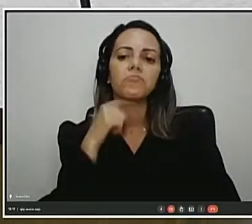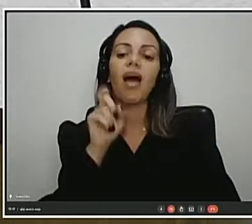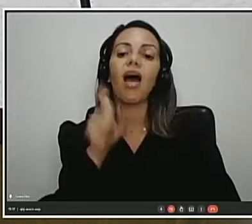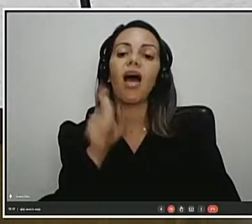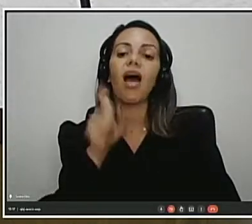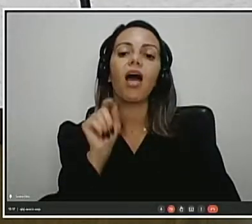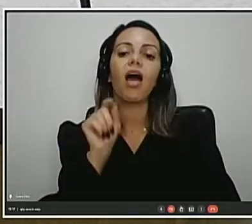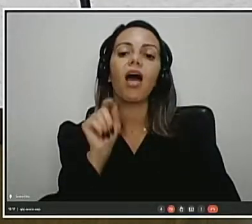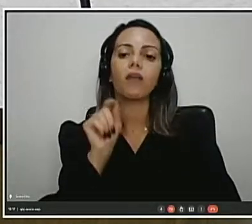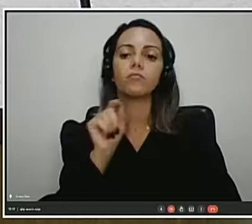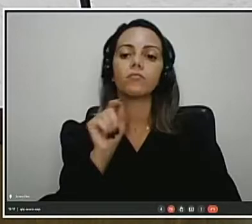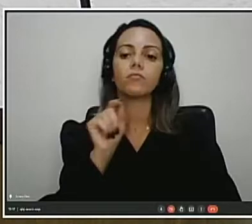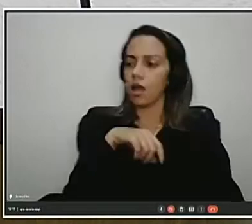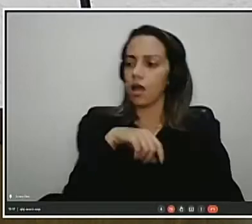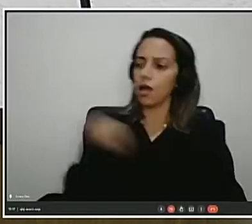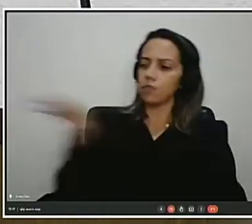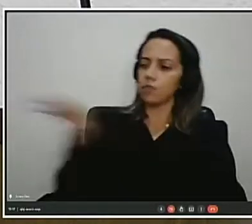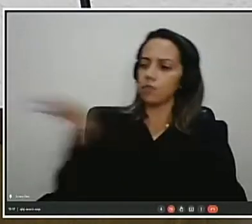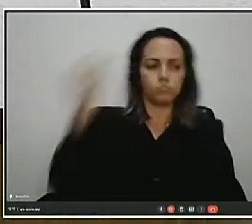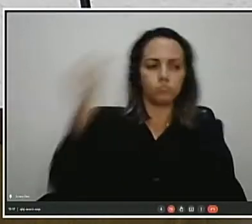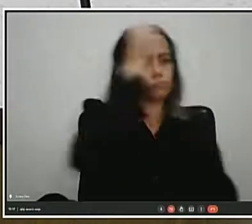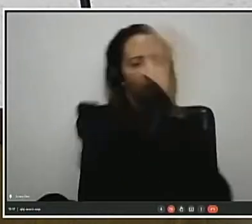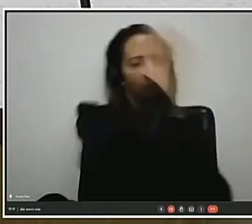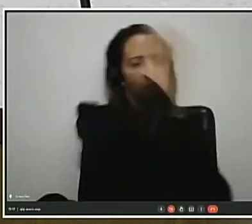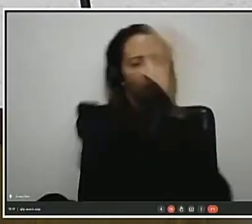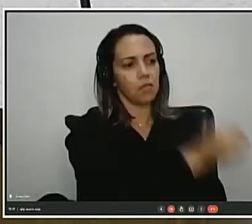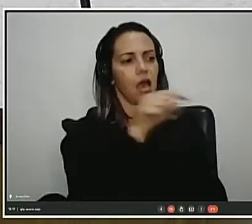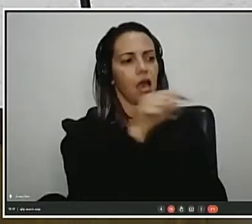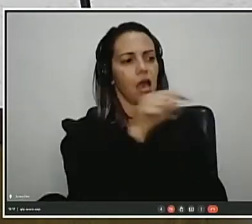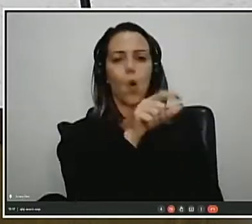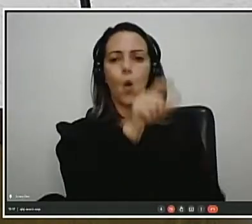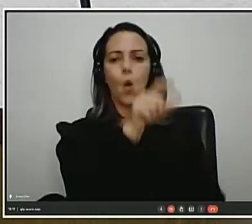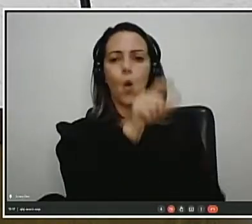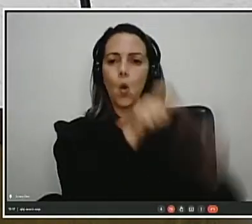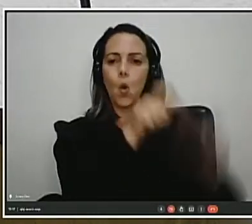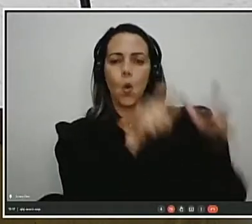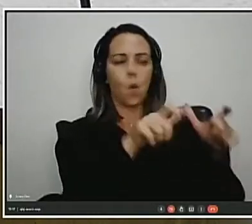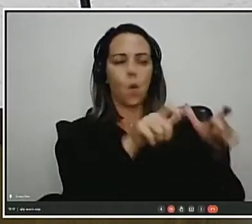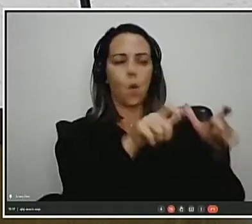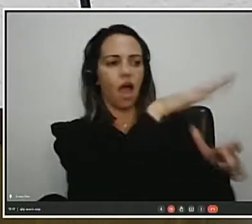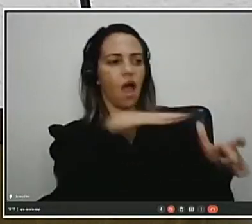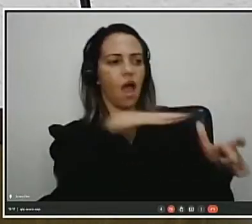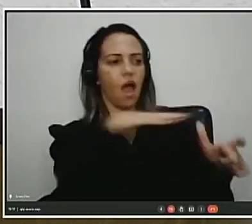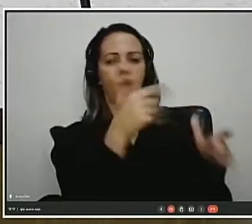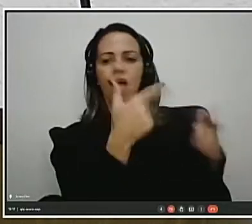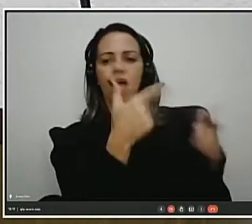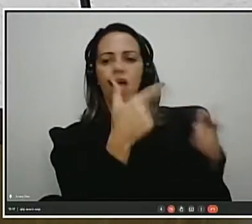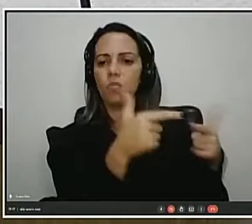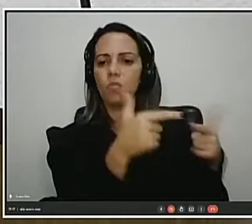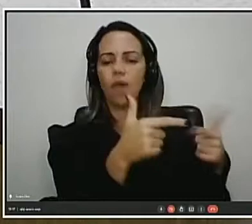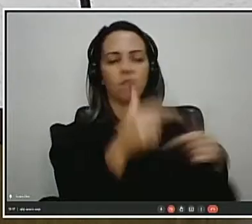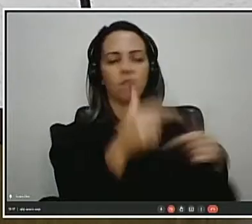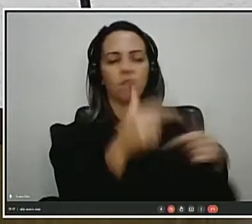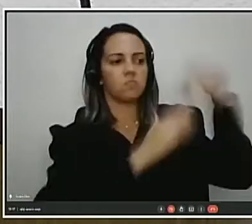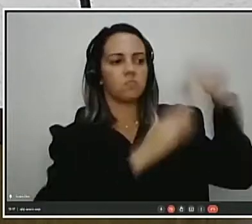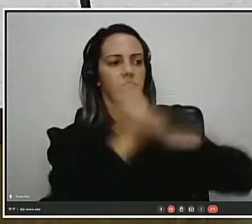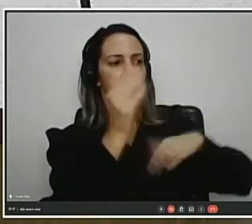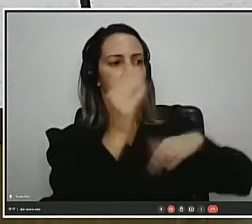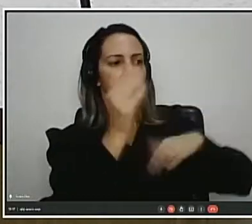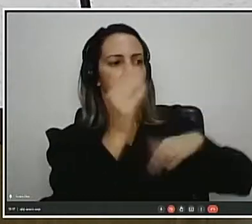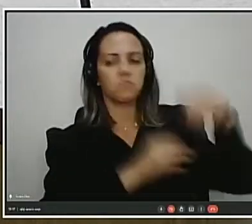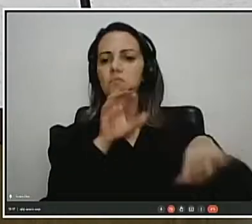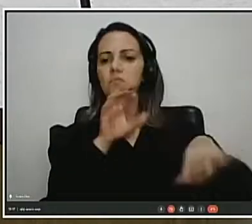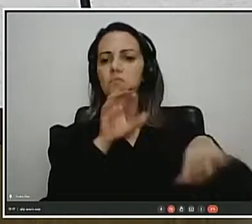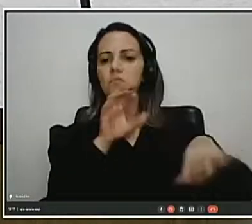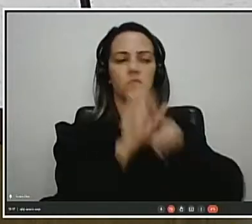ambientes despreparados, inadequados, com recursos escassos, profissionais não treinados e ainda